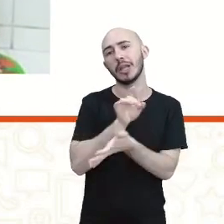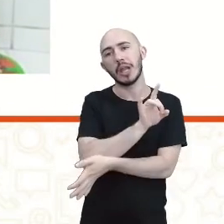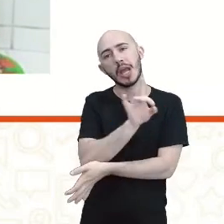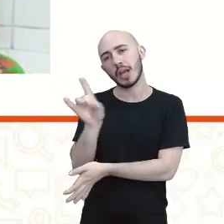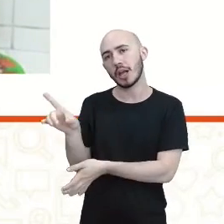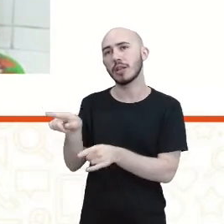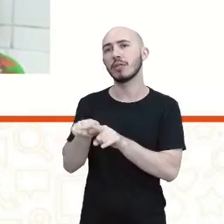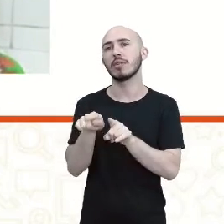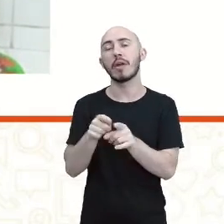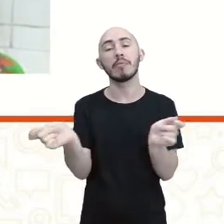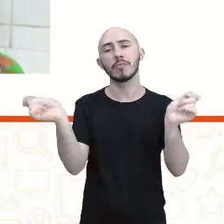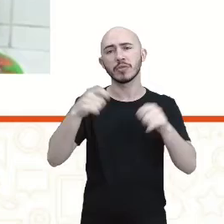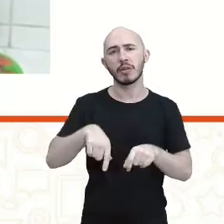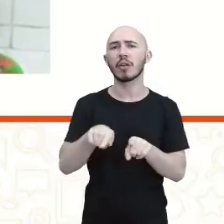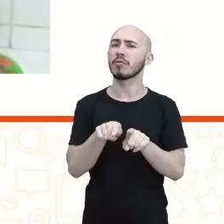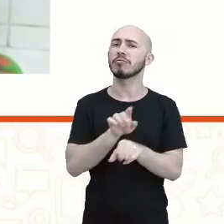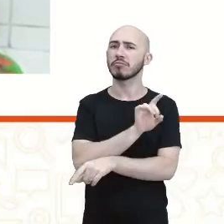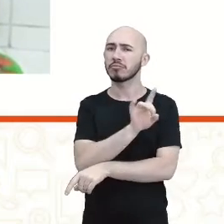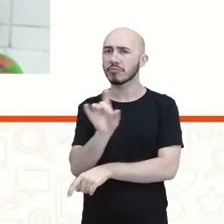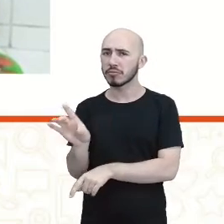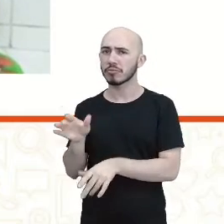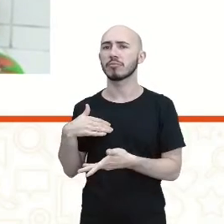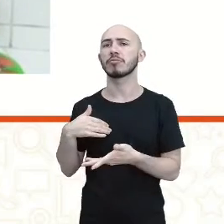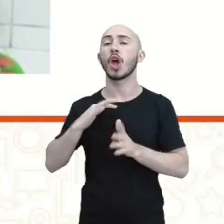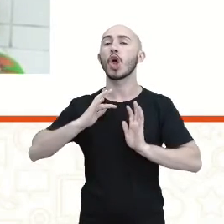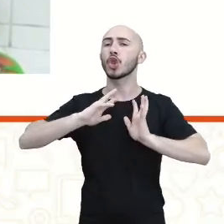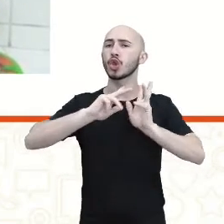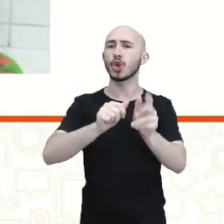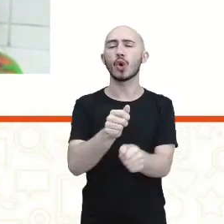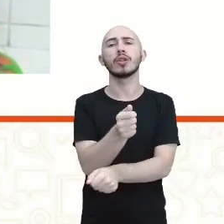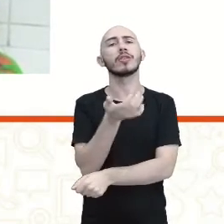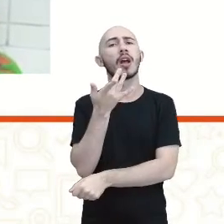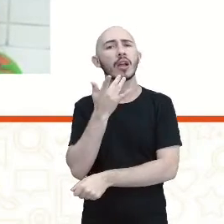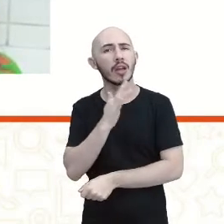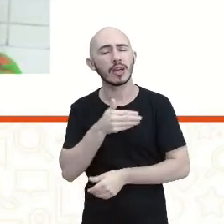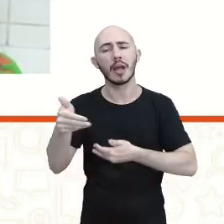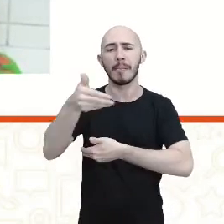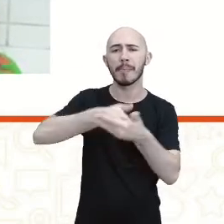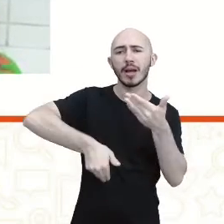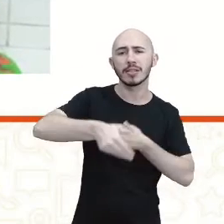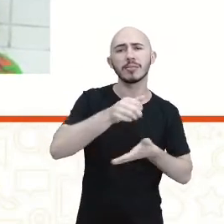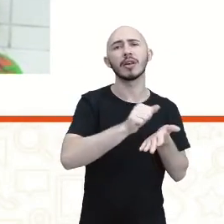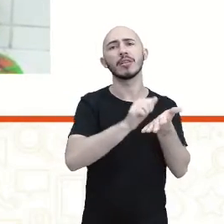estudante, onde todas as crianças possam participar das atividades e um